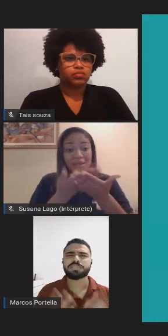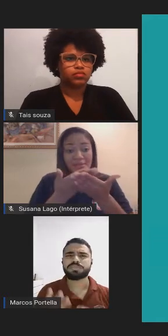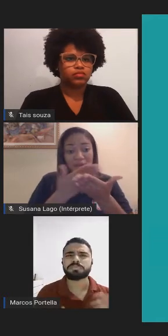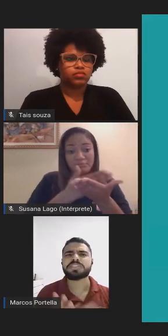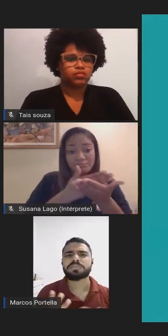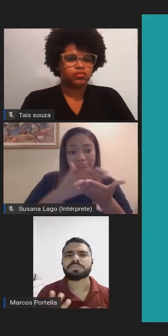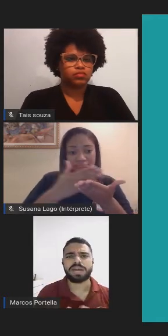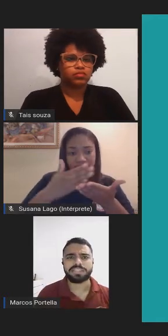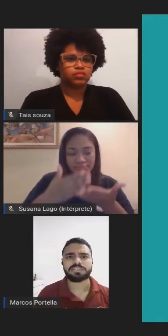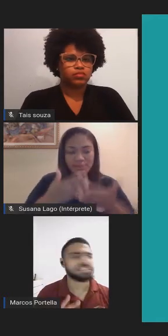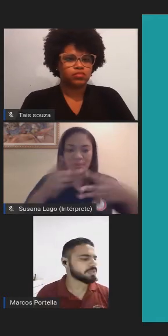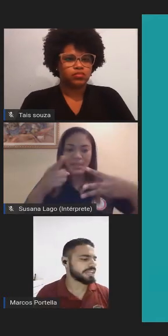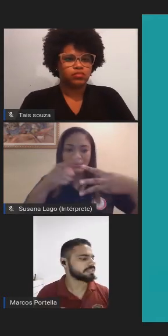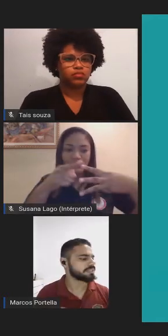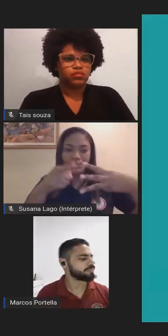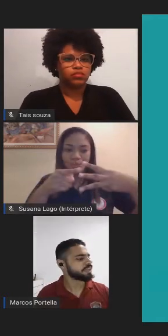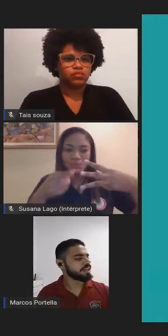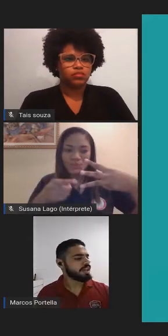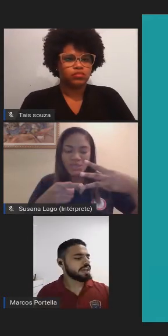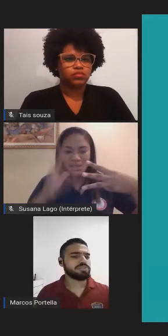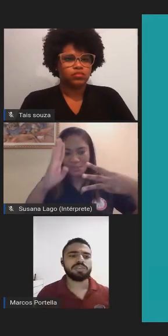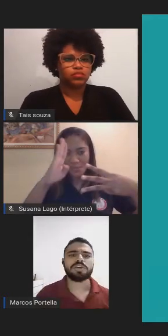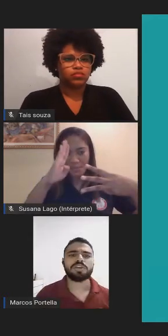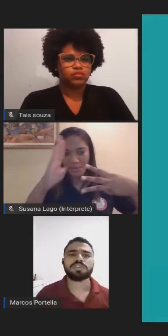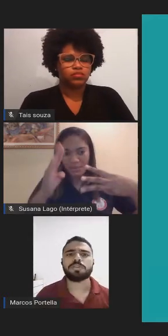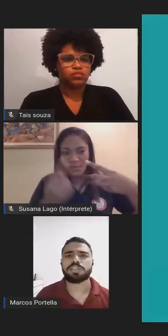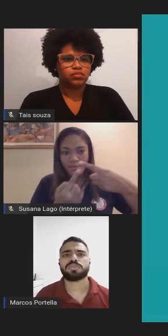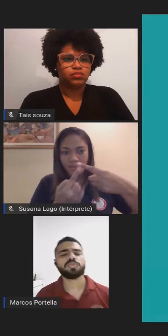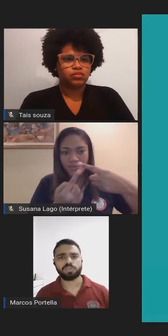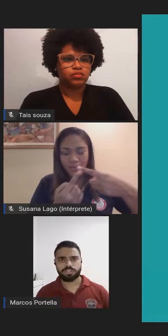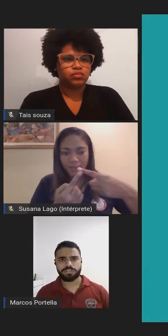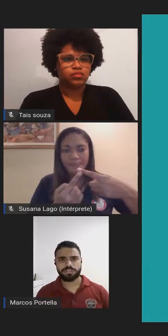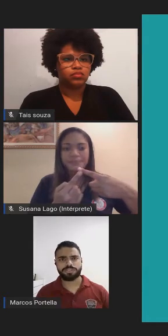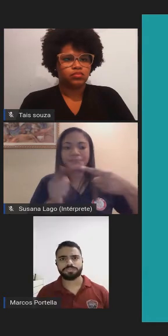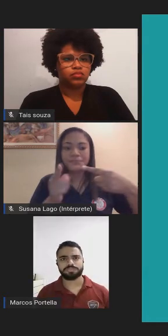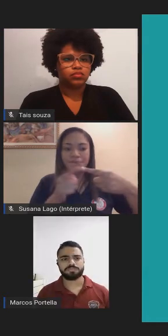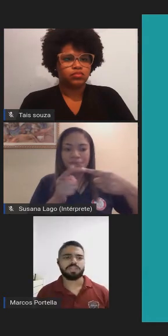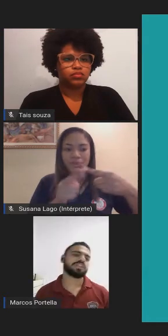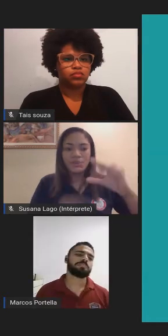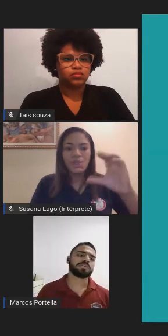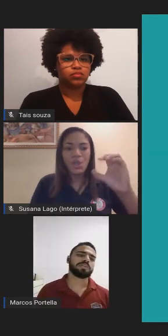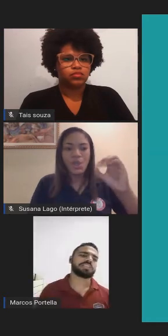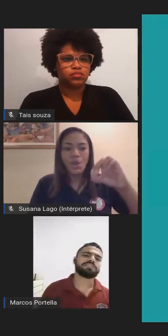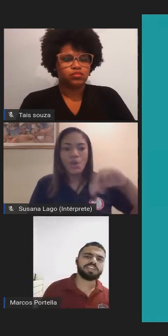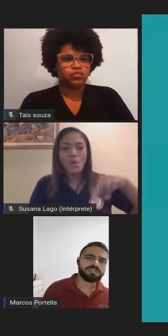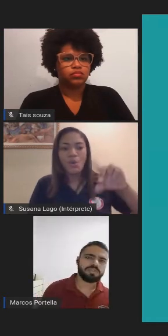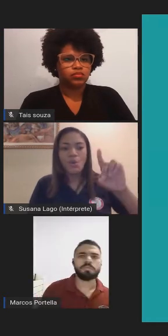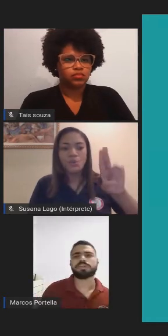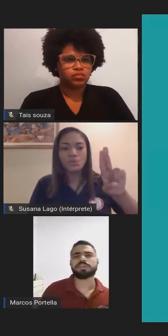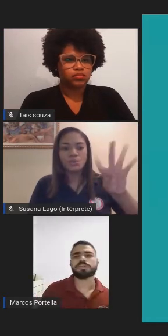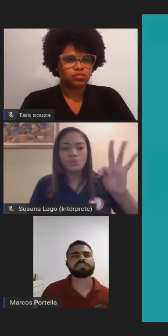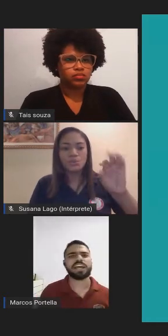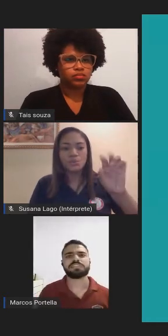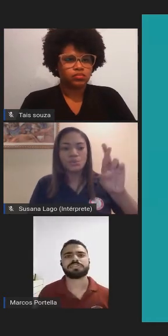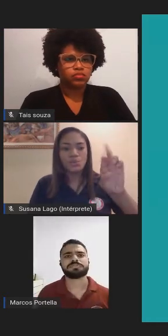os 3 tipos principais, que são quais? Eu tenho os nossos componentes condutores, que podem ser fixos